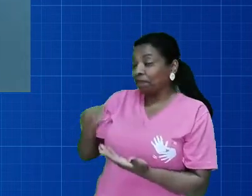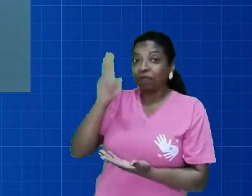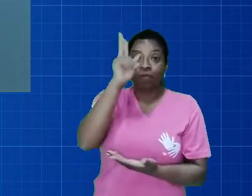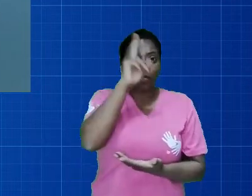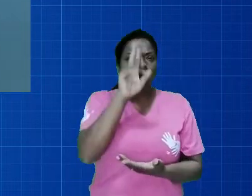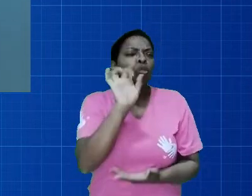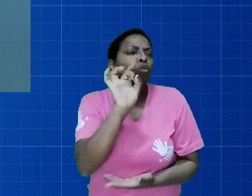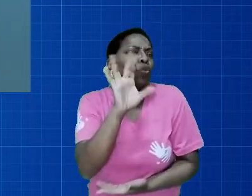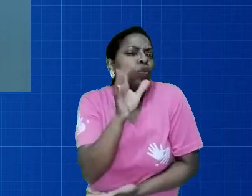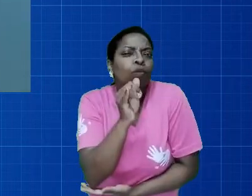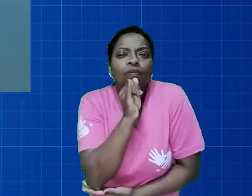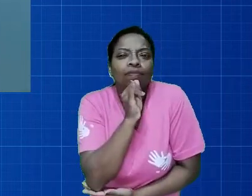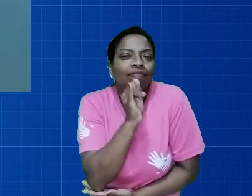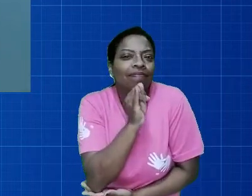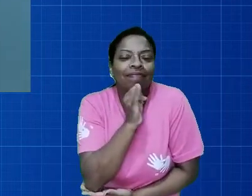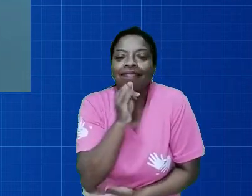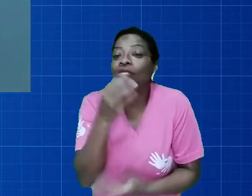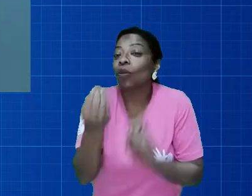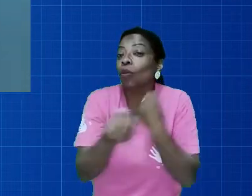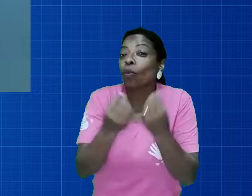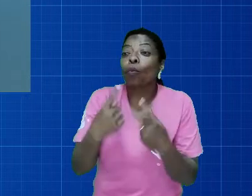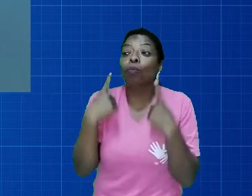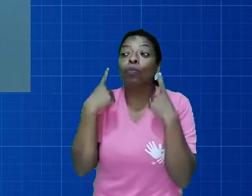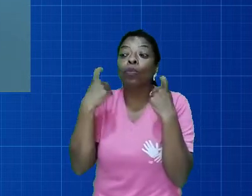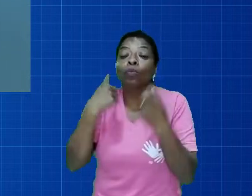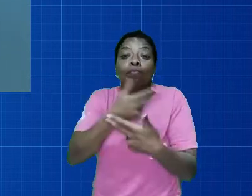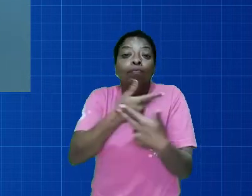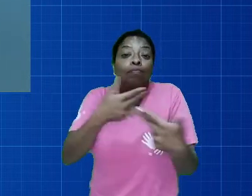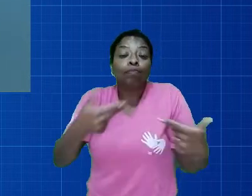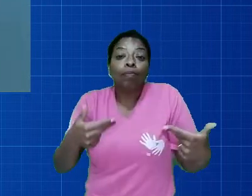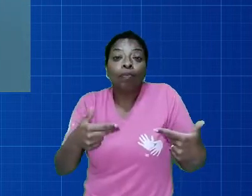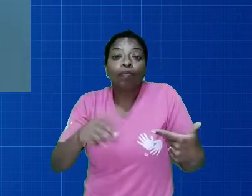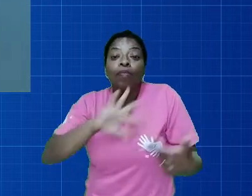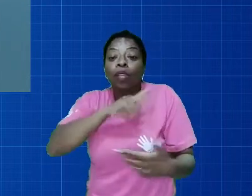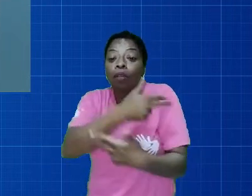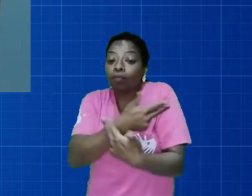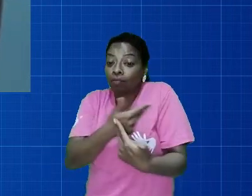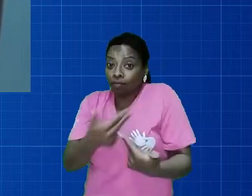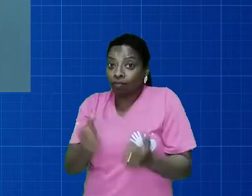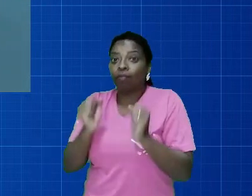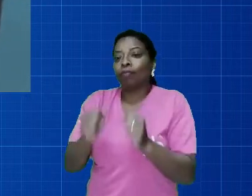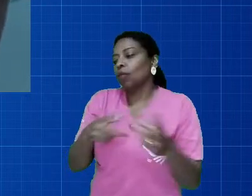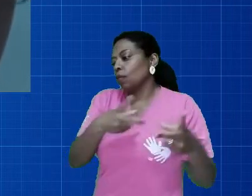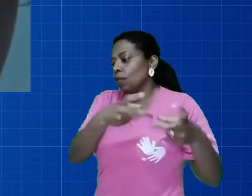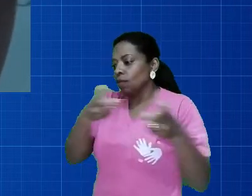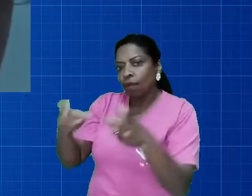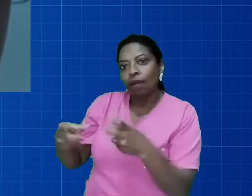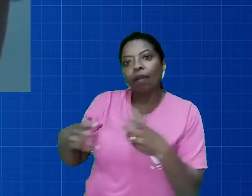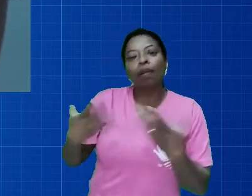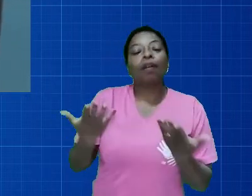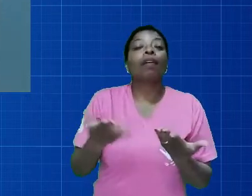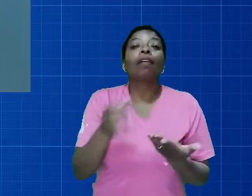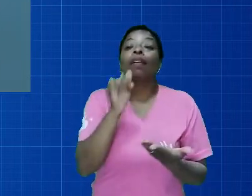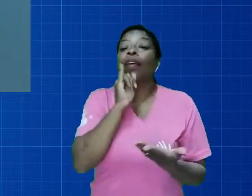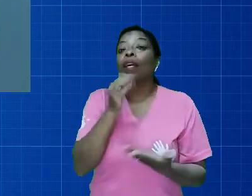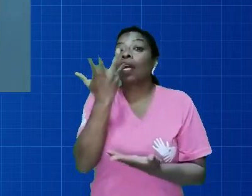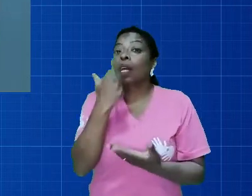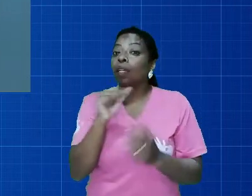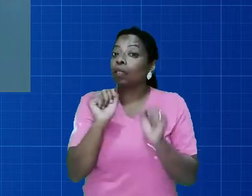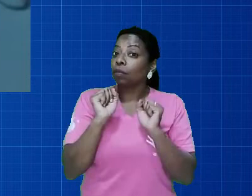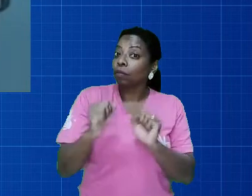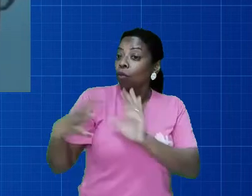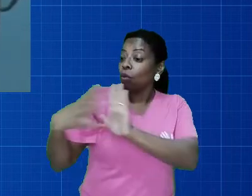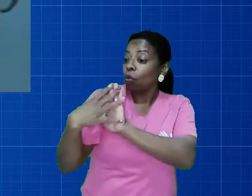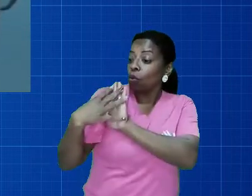exemplo de como nós podemos sonorizar e explorar os sons. Nessa história, por exemplo, as crianças podem fazer